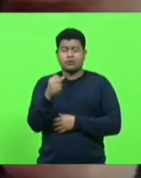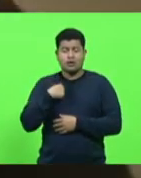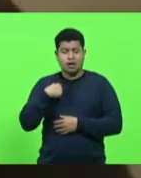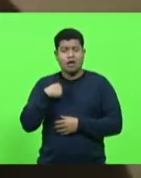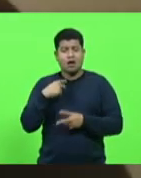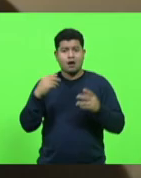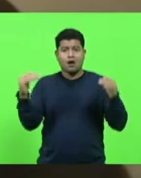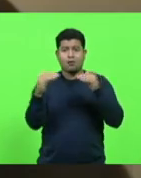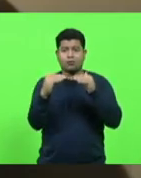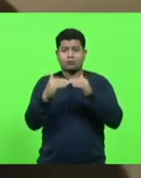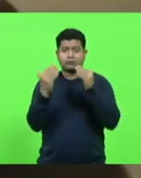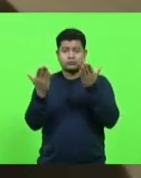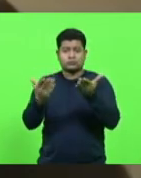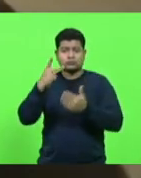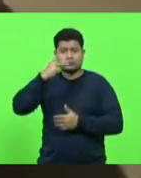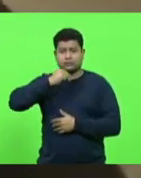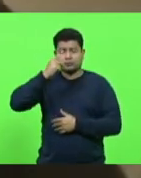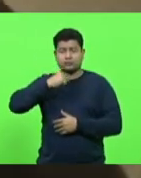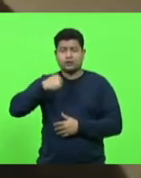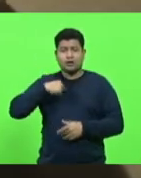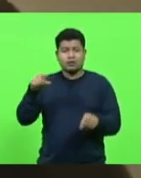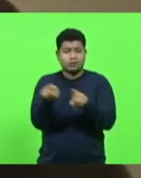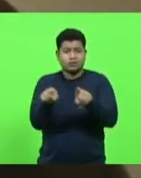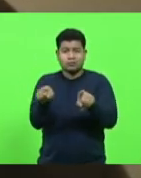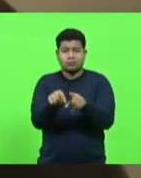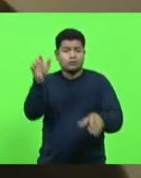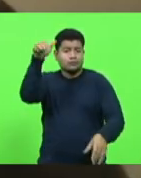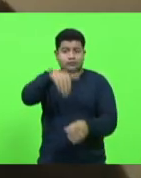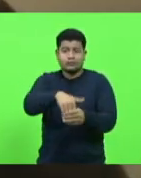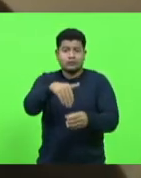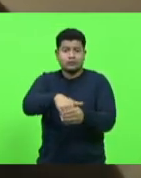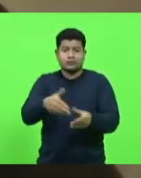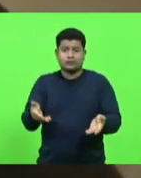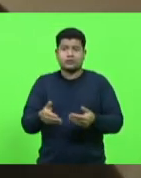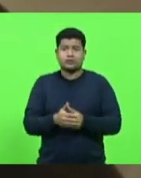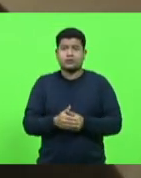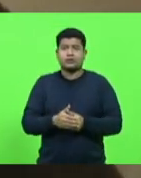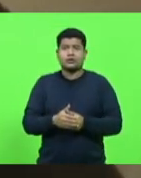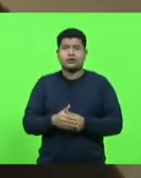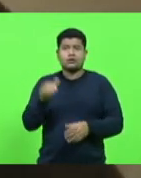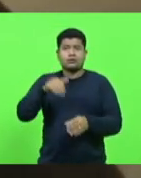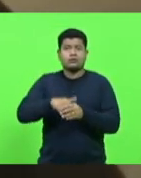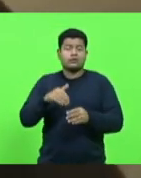minhas palavras do deputado Kennedy. Eu acabei de votar aqui. Votei até mais de uma vez.